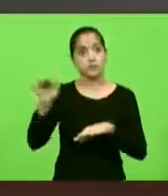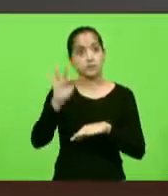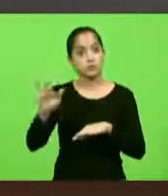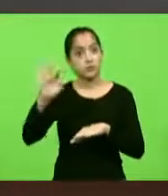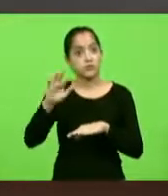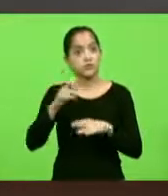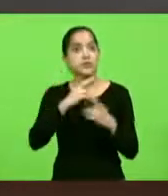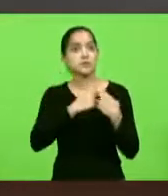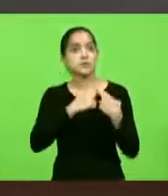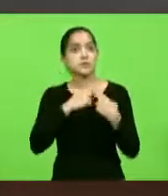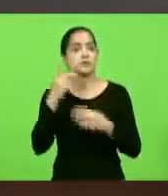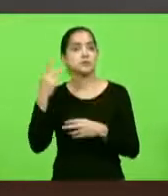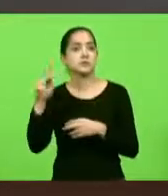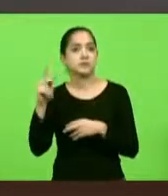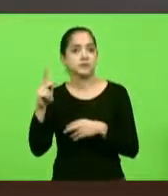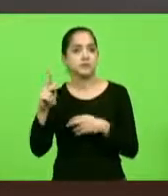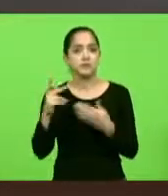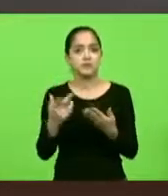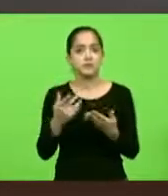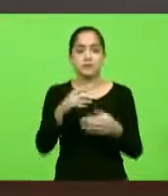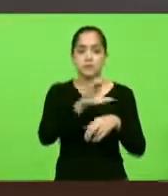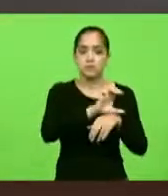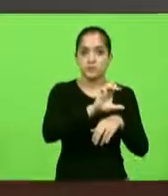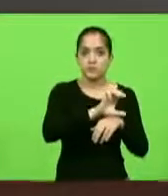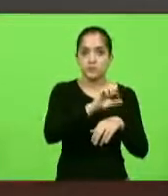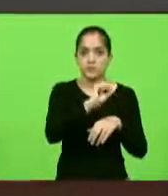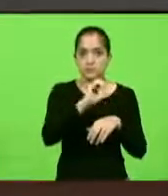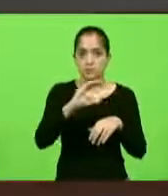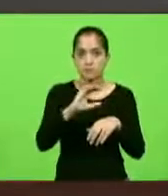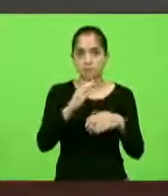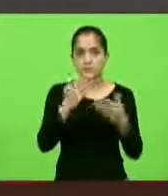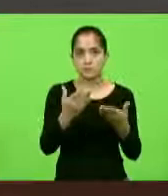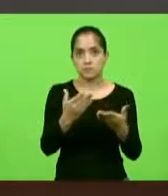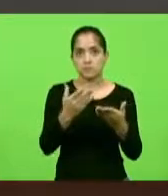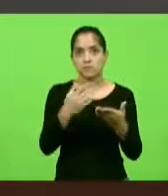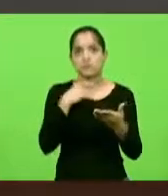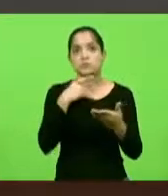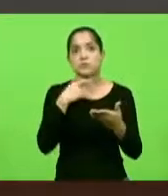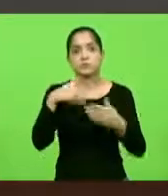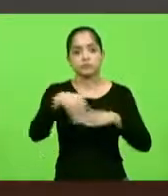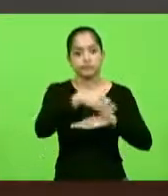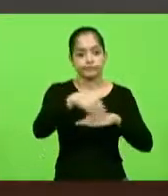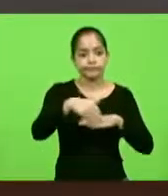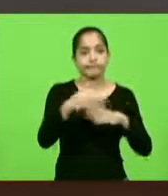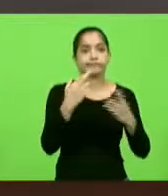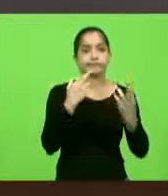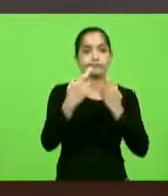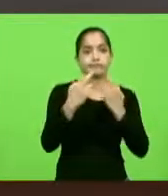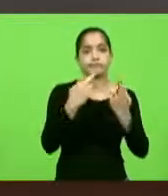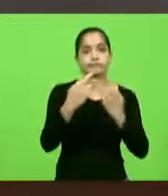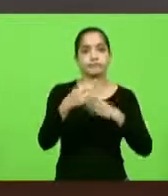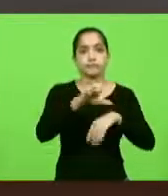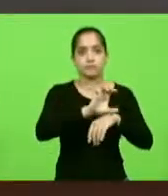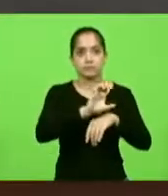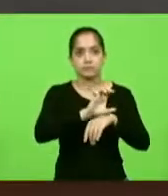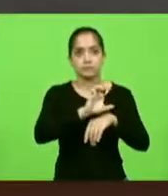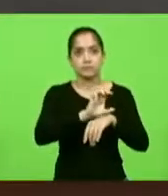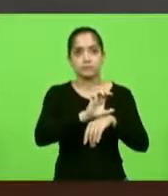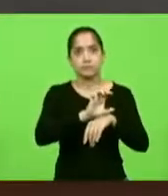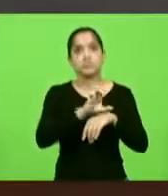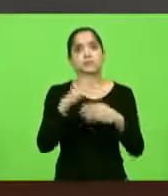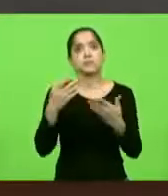Se o nosso Estado não está dando, deputado Jerry, conta das rodovias estaduais, que é de responsabilidade das